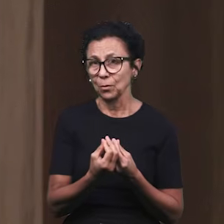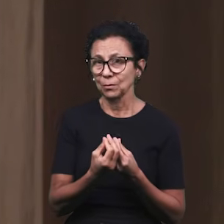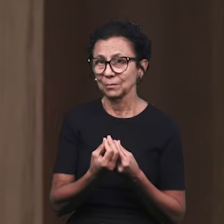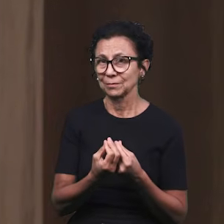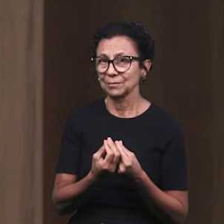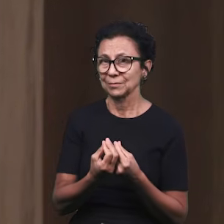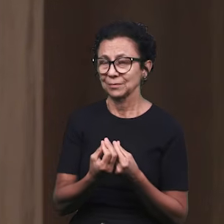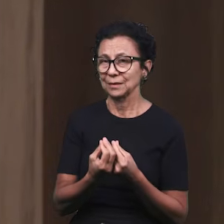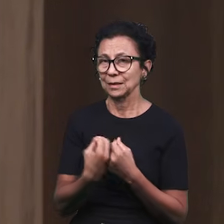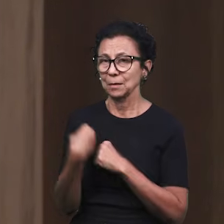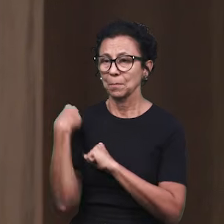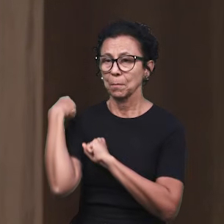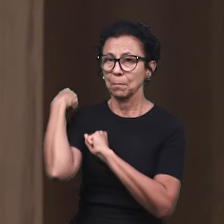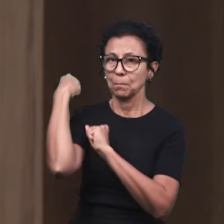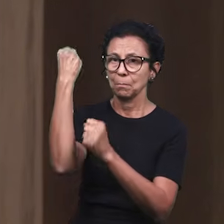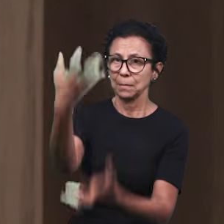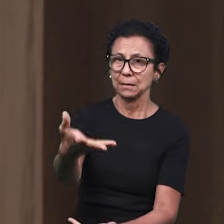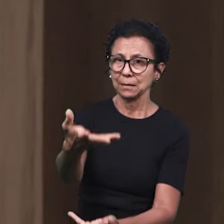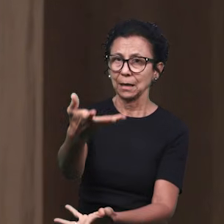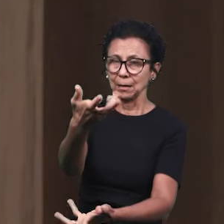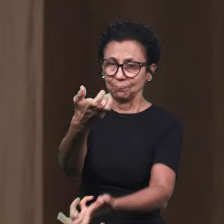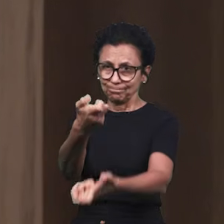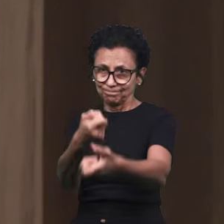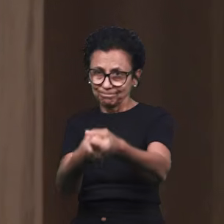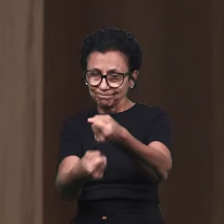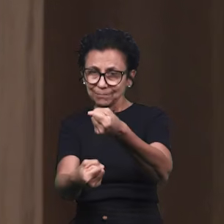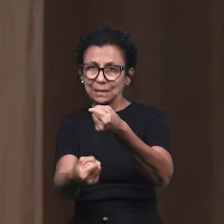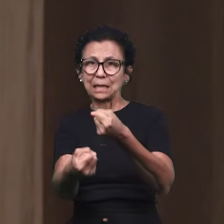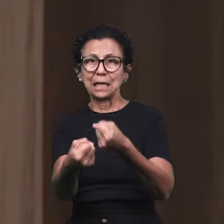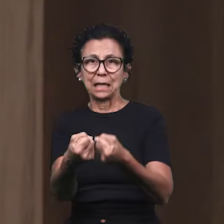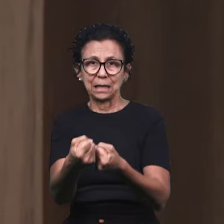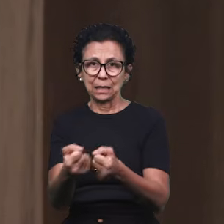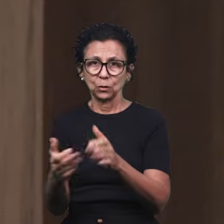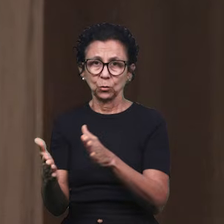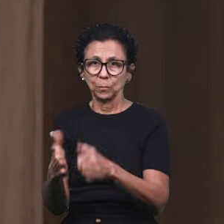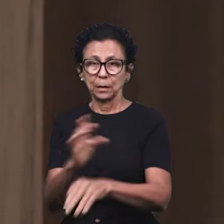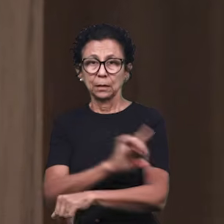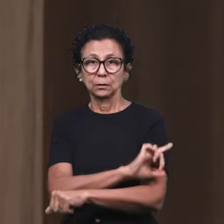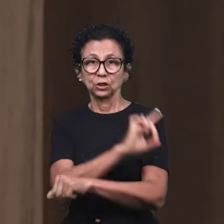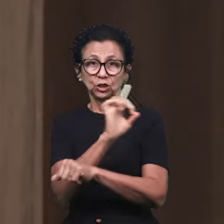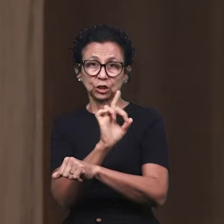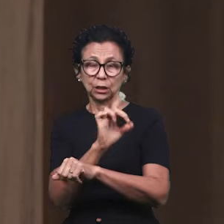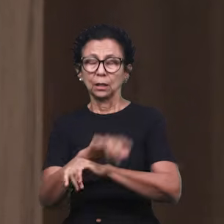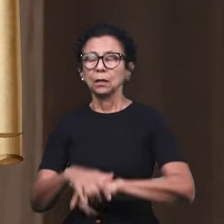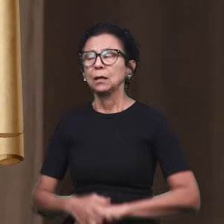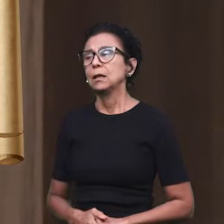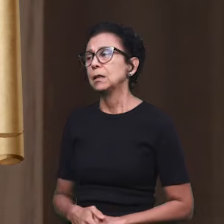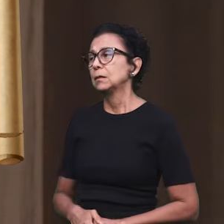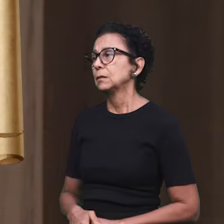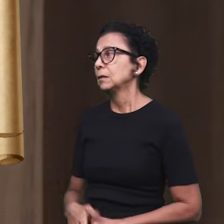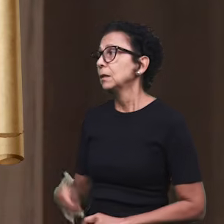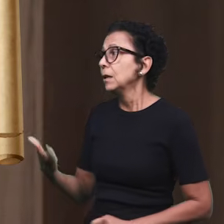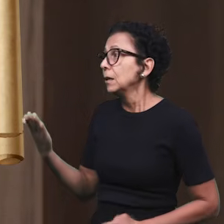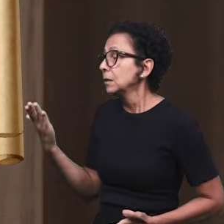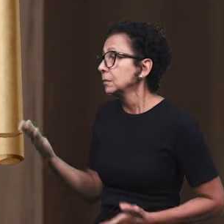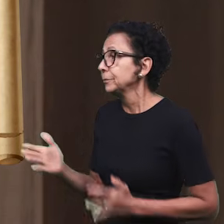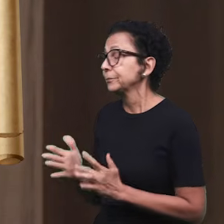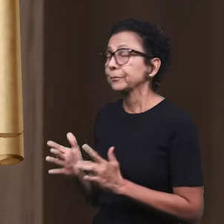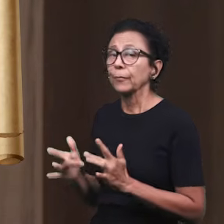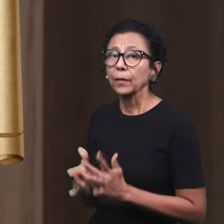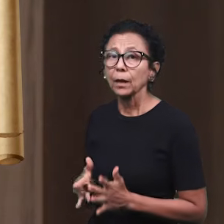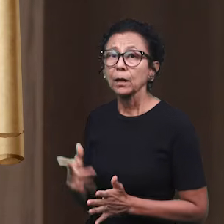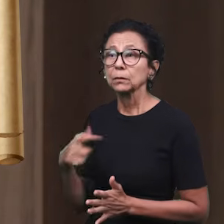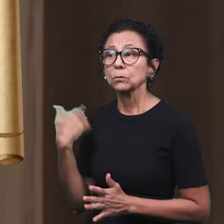fazer para realizar aquela pesca naquela noite, naquele dia. E ele disse, olha, mas nós trabalhamos toda